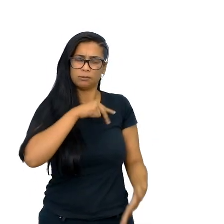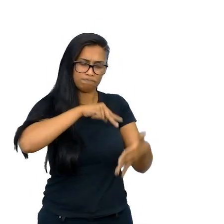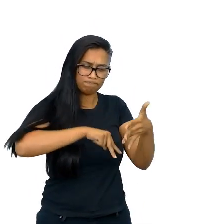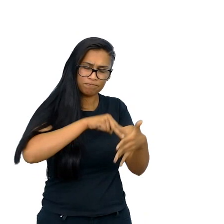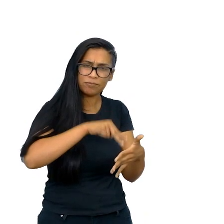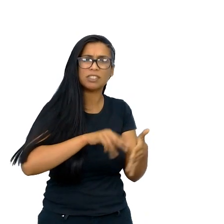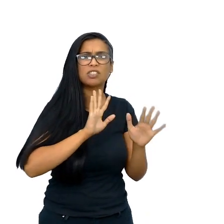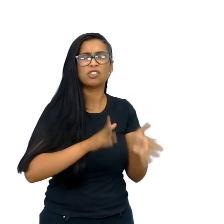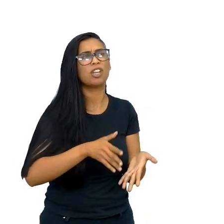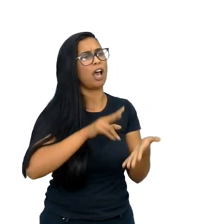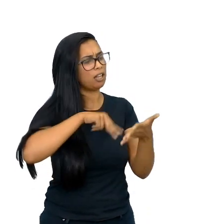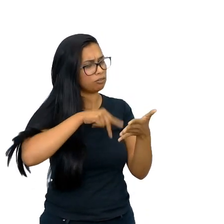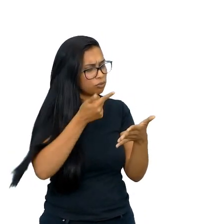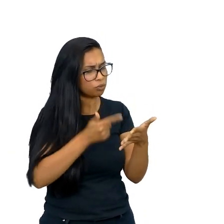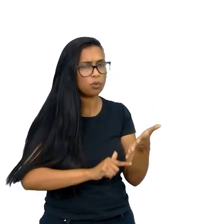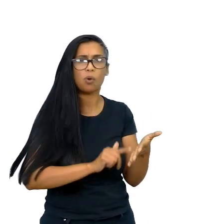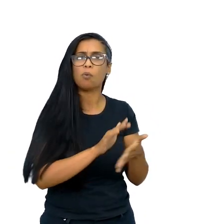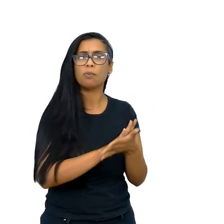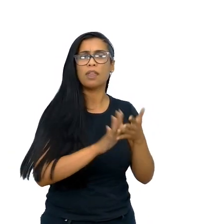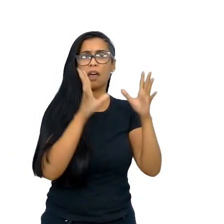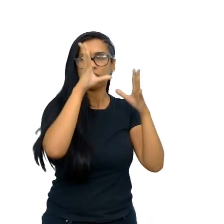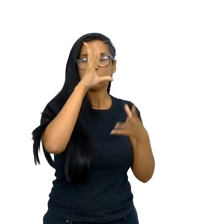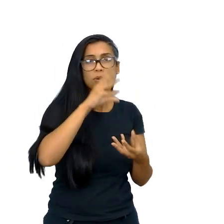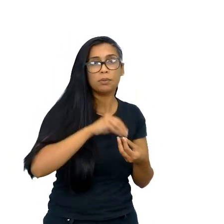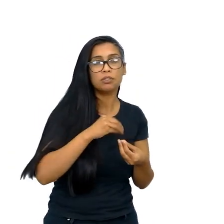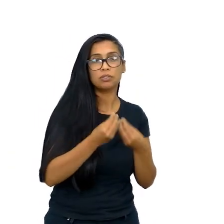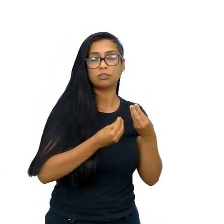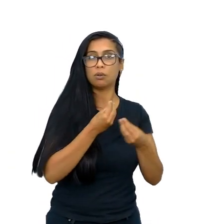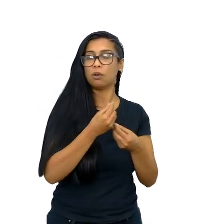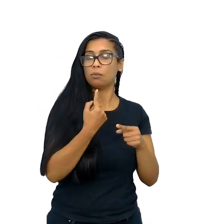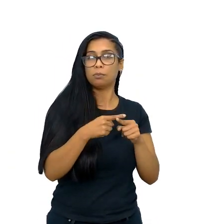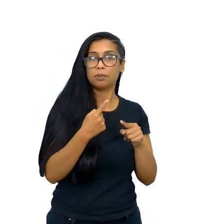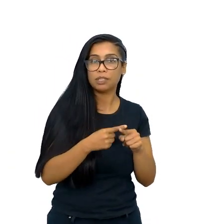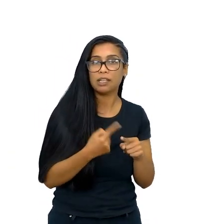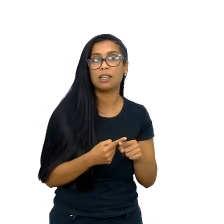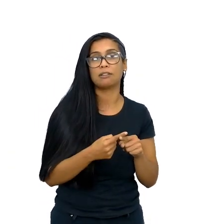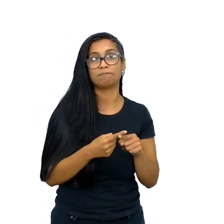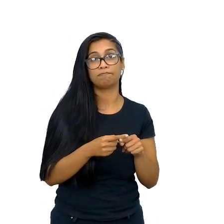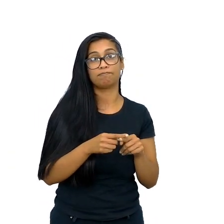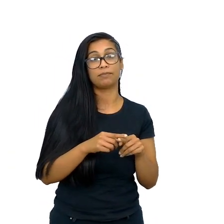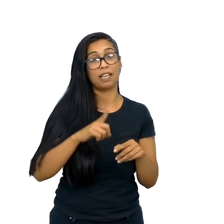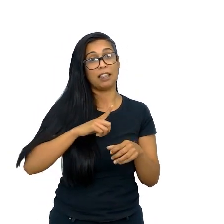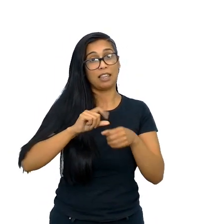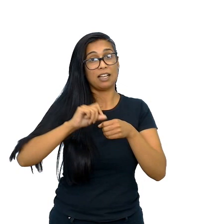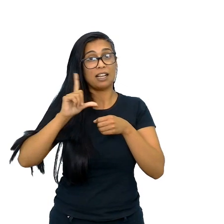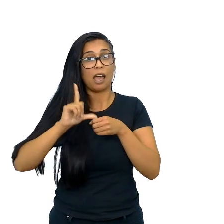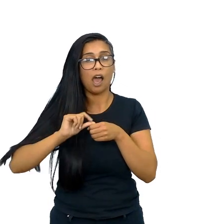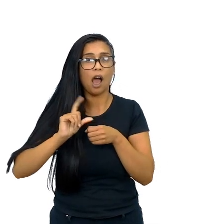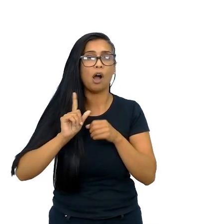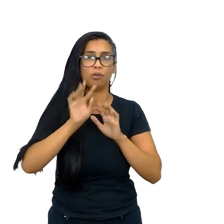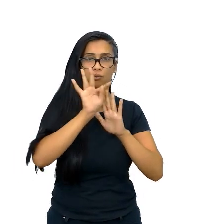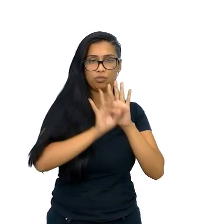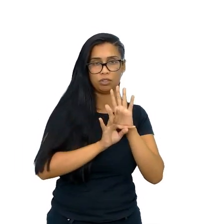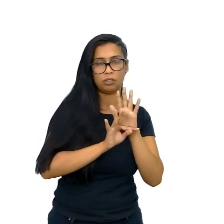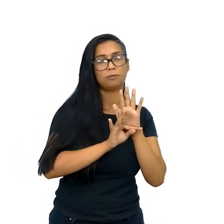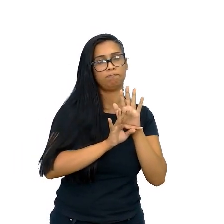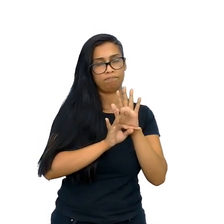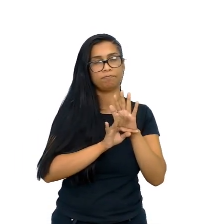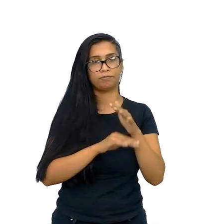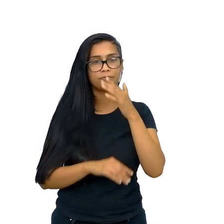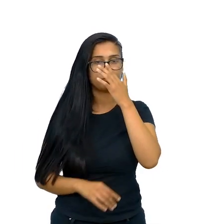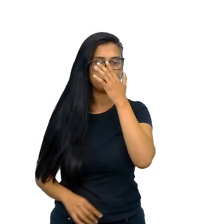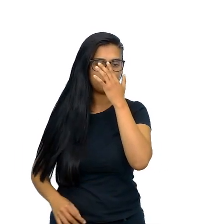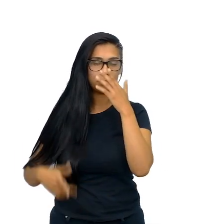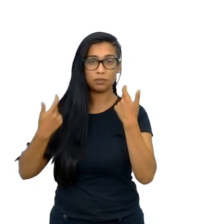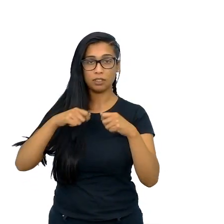essa proficiência dos leitores. Então, o professor, quando faz a coleta de dados e observa, né, o